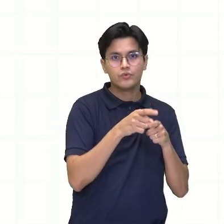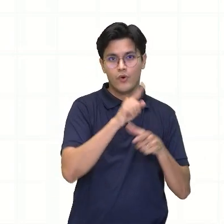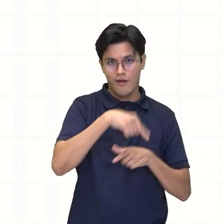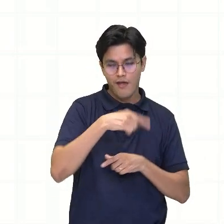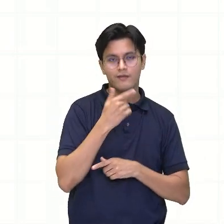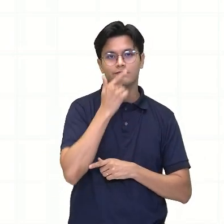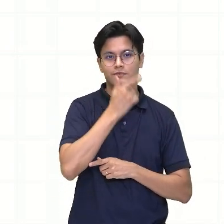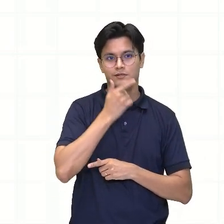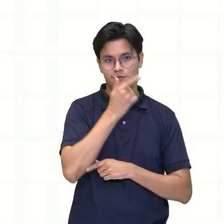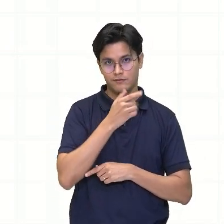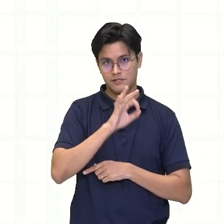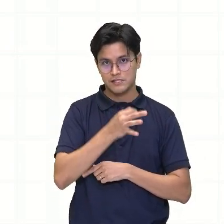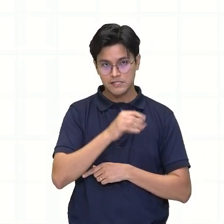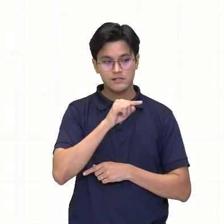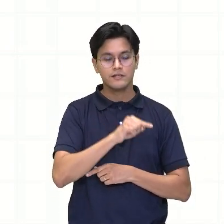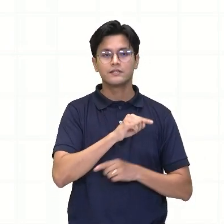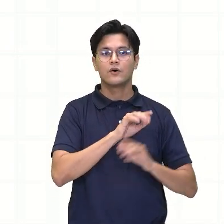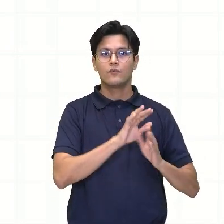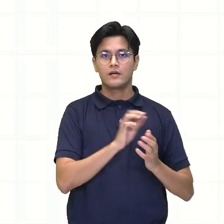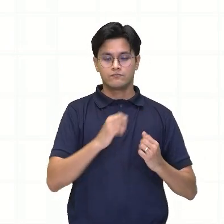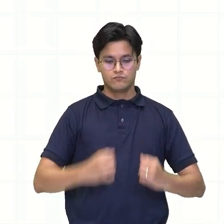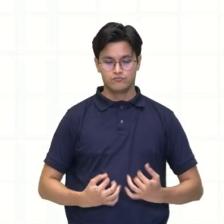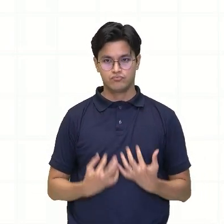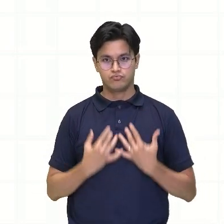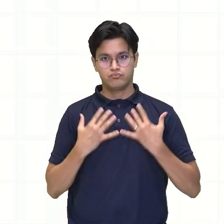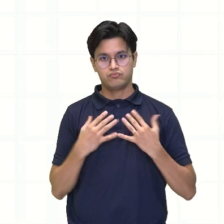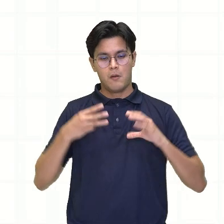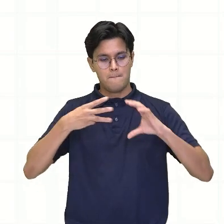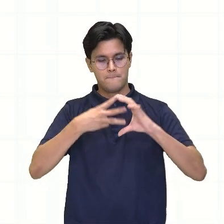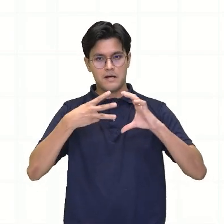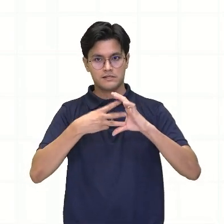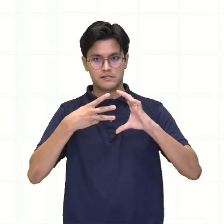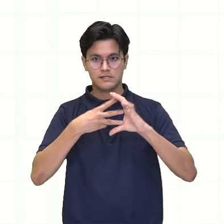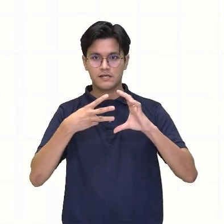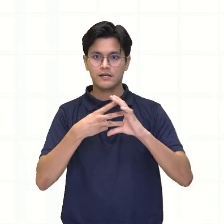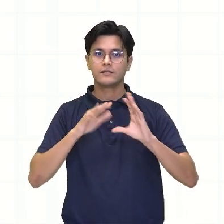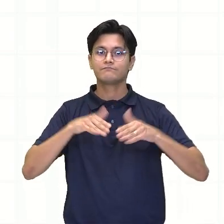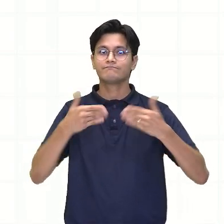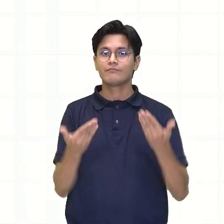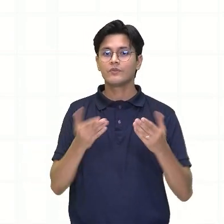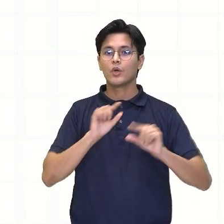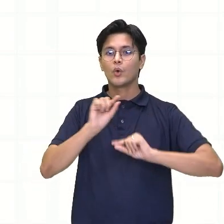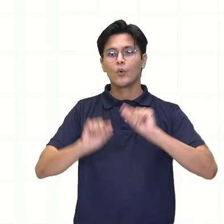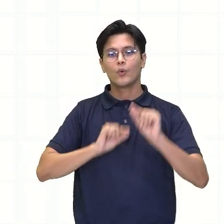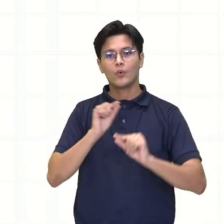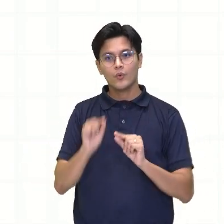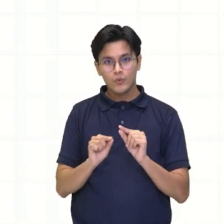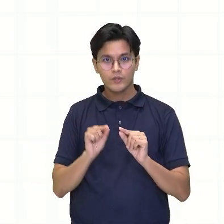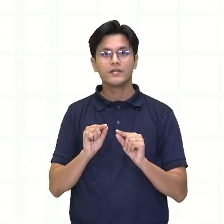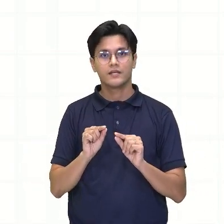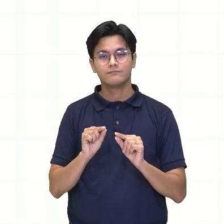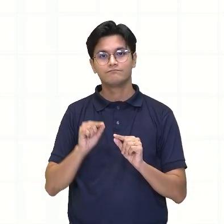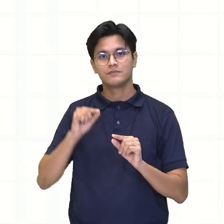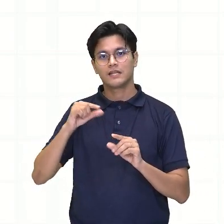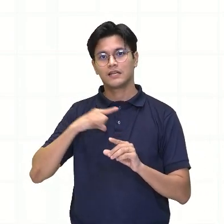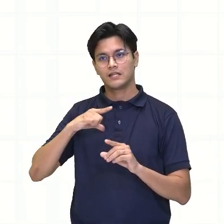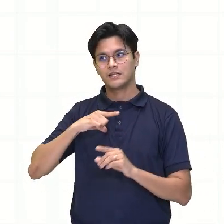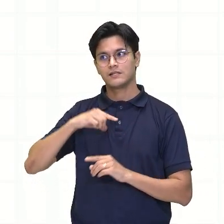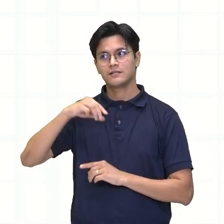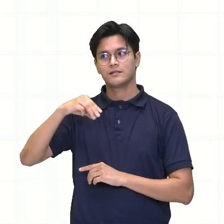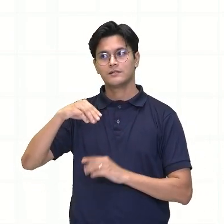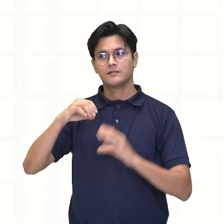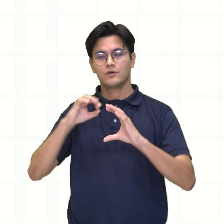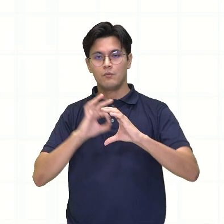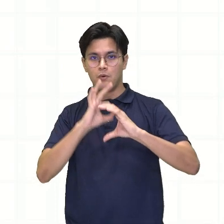vai ser transportada para as nossas células e vai ser levada então até a mitocôndria. Mas a